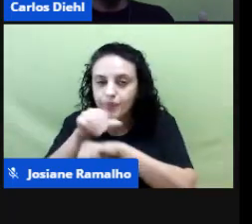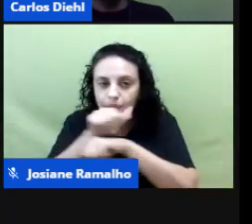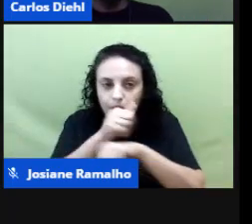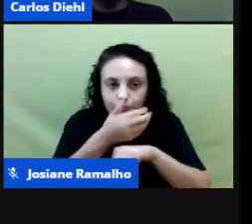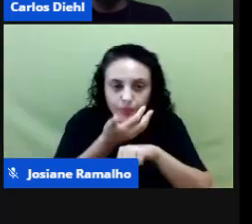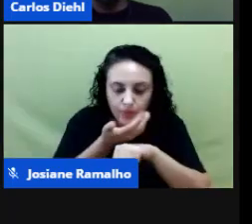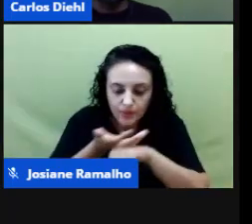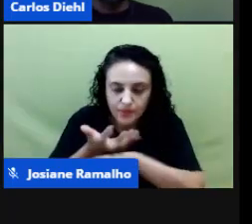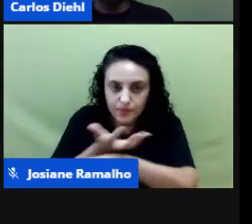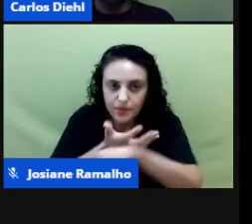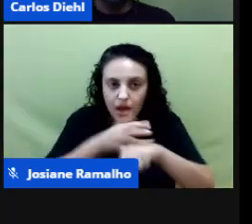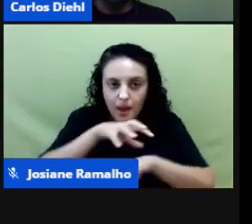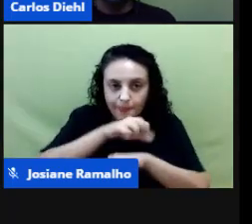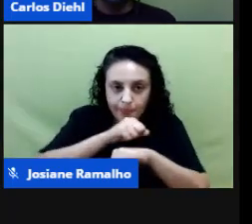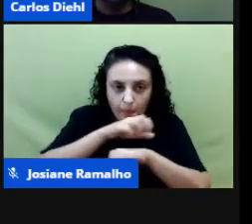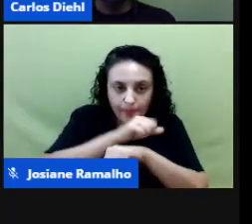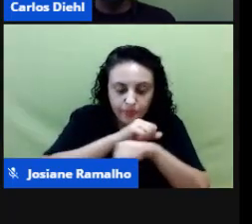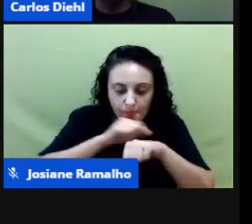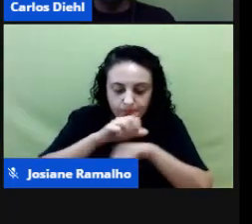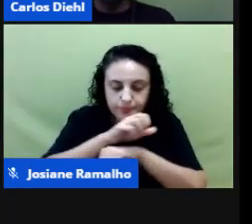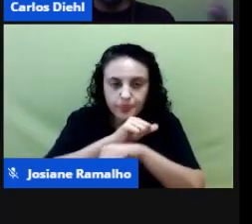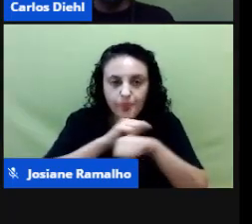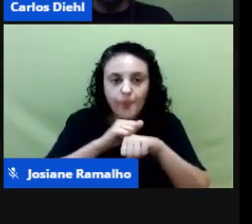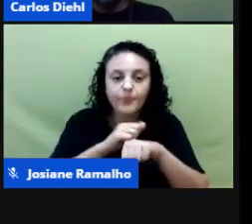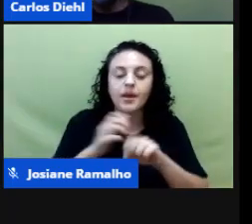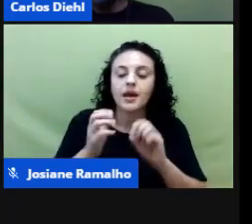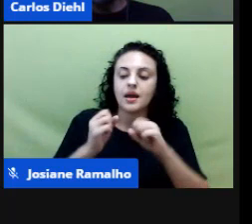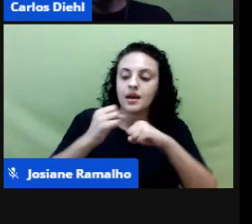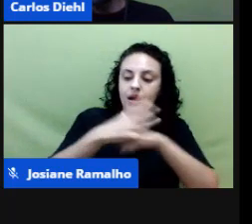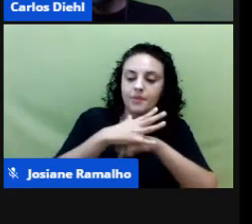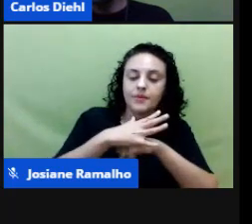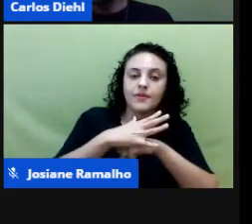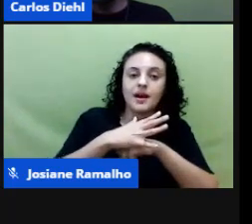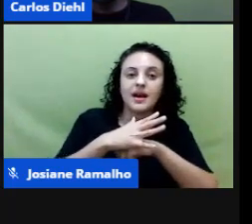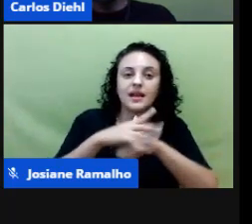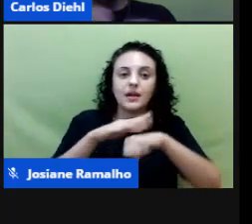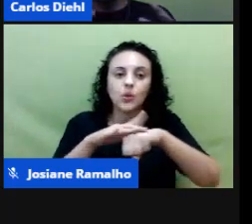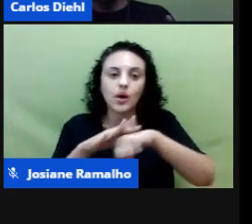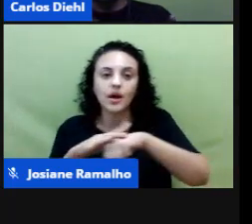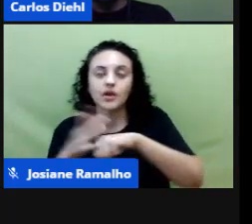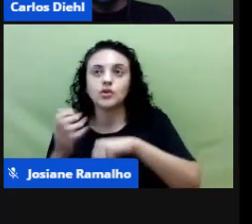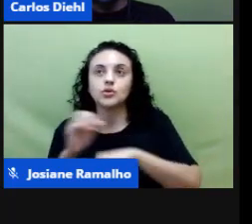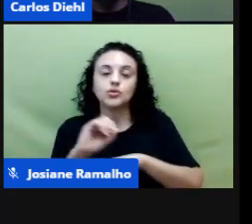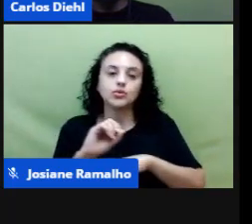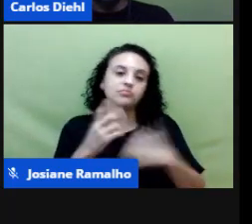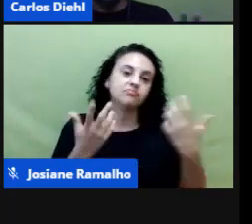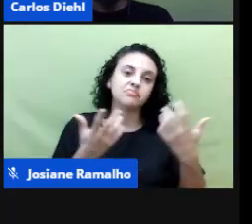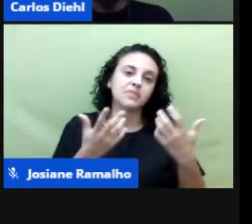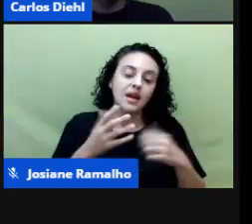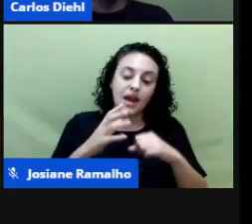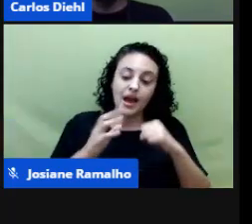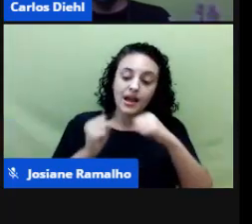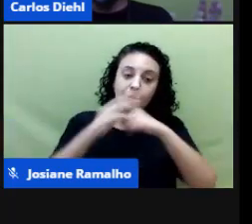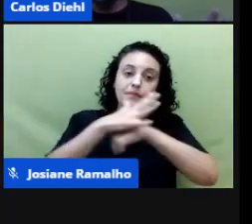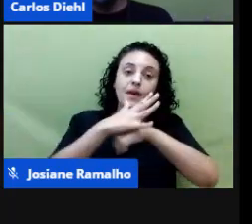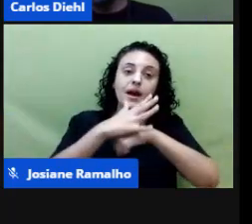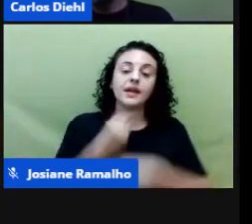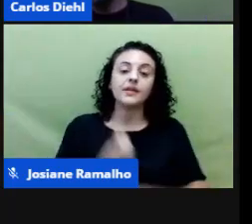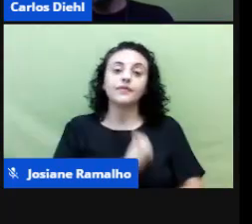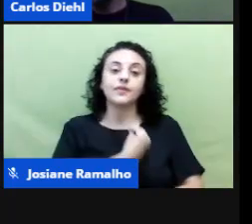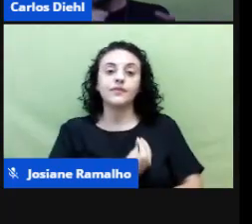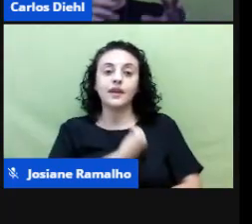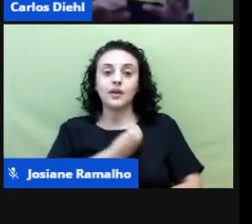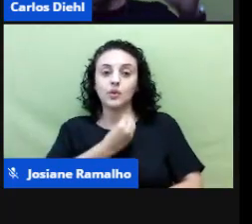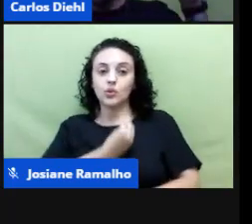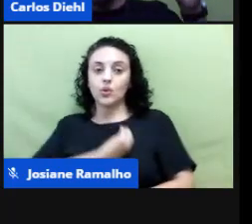relação de capivara com as pessoas, capivara no ambiente urbano, tudo sobre capivara ele consegue falar ali